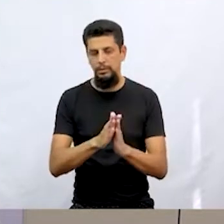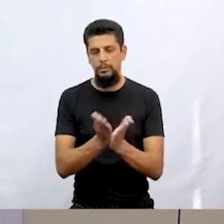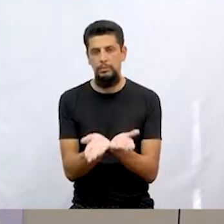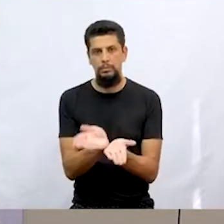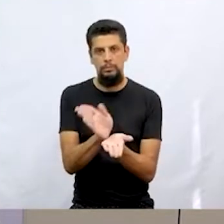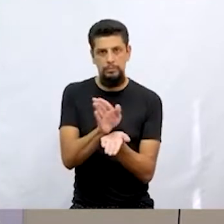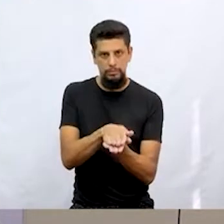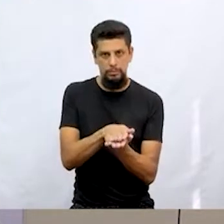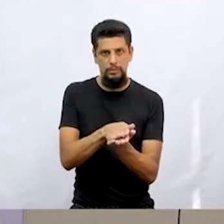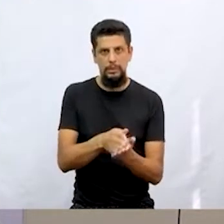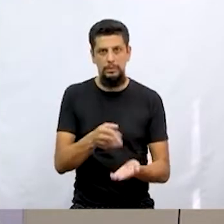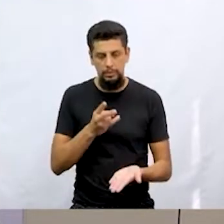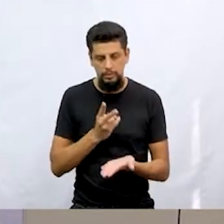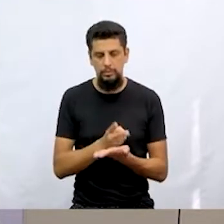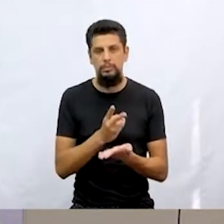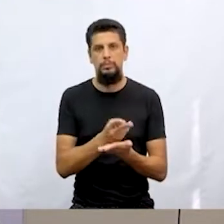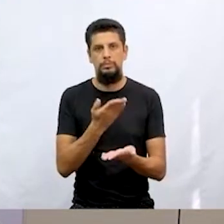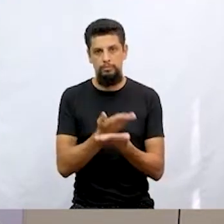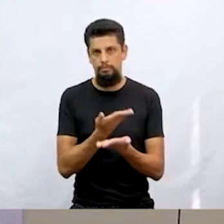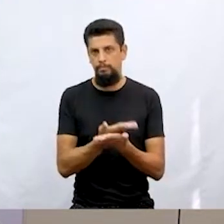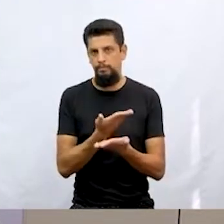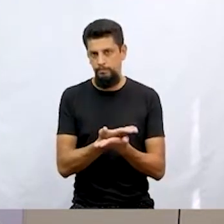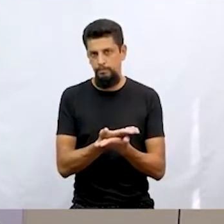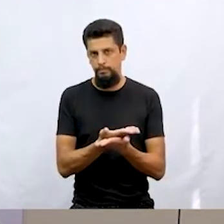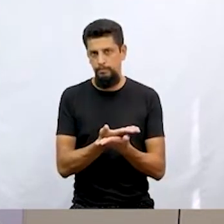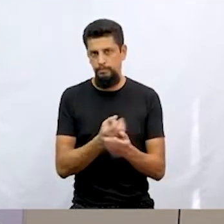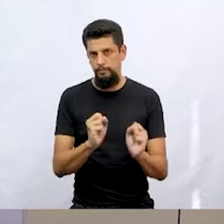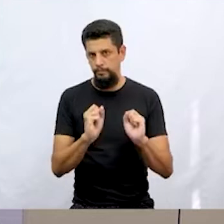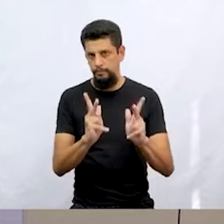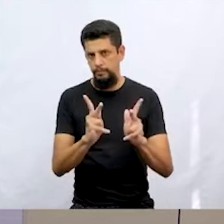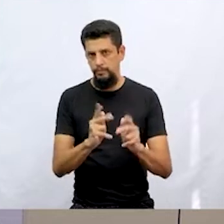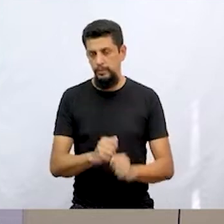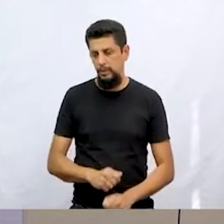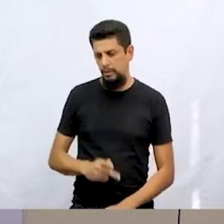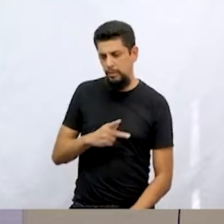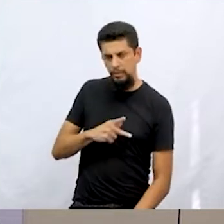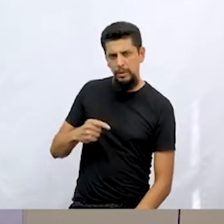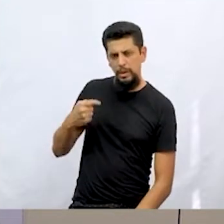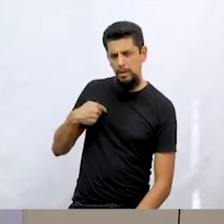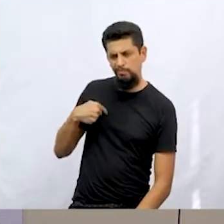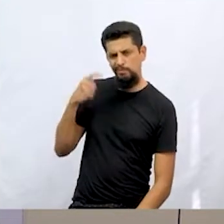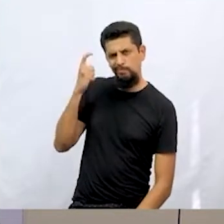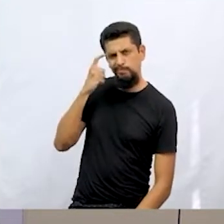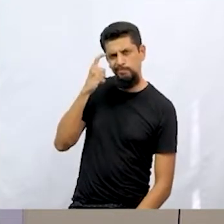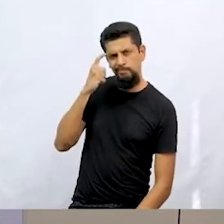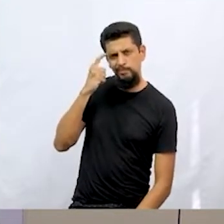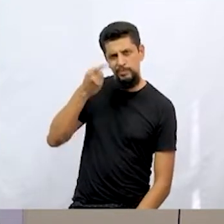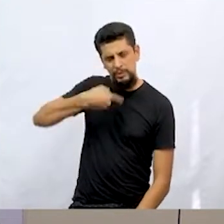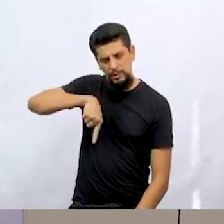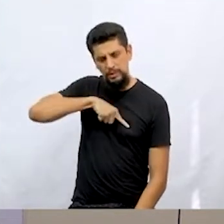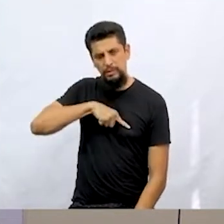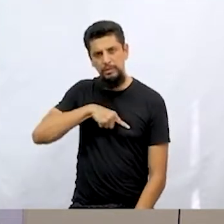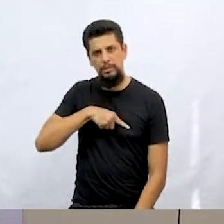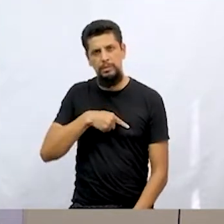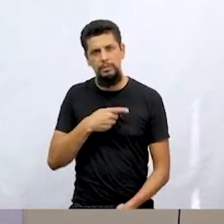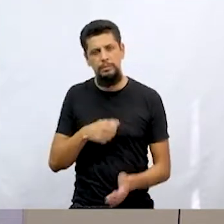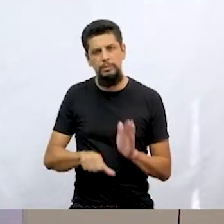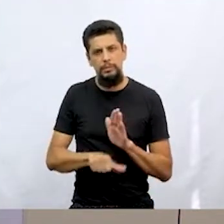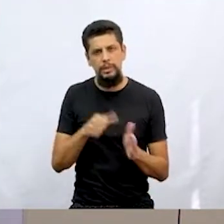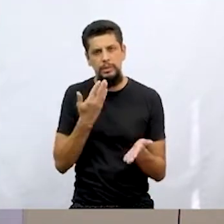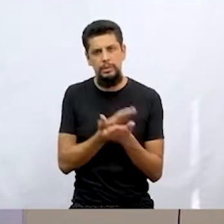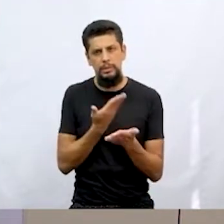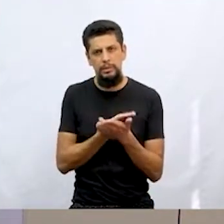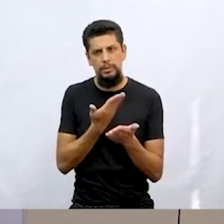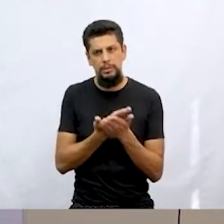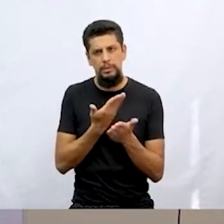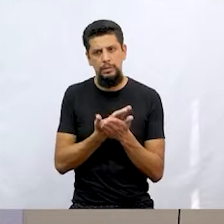Então, feche o caderno que nós vamos continuar a nossa aula. Rafa, fiquei pensando, nossa primeira aula desse ano, verdade,